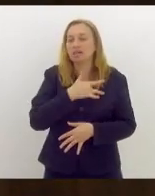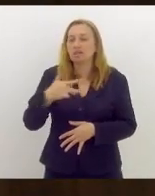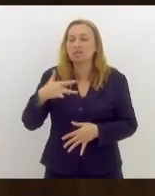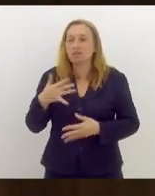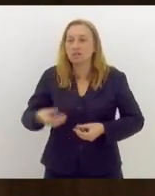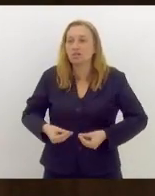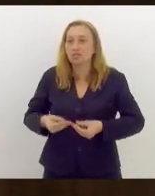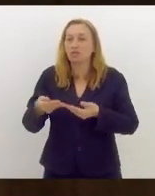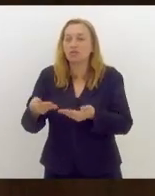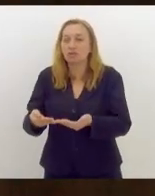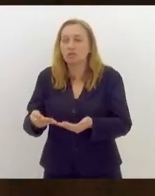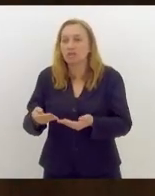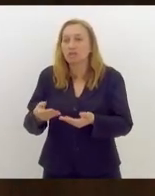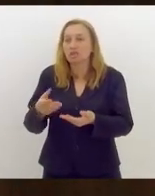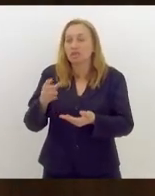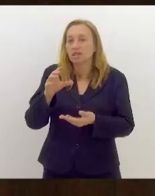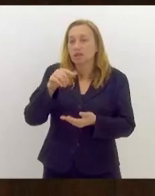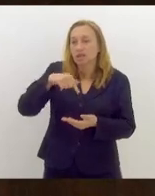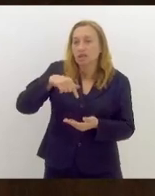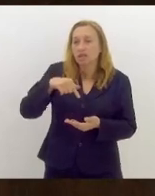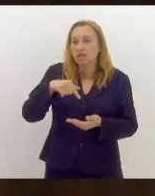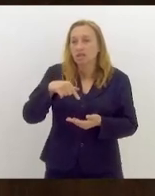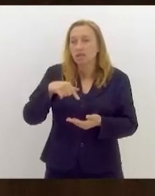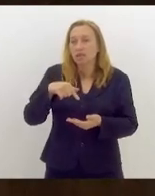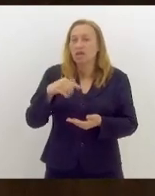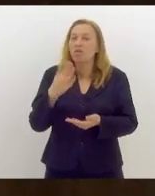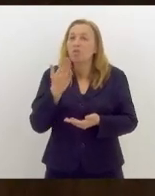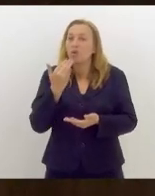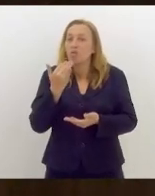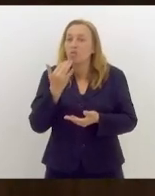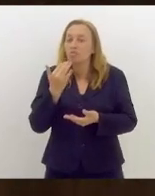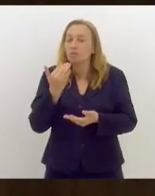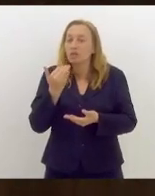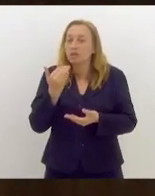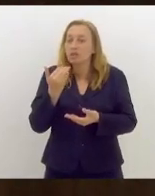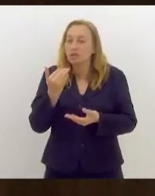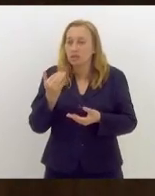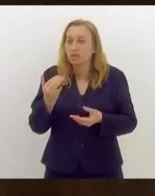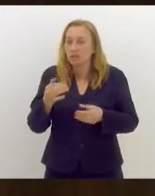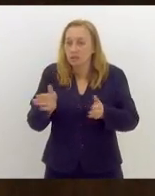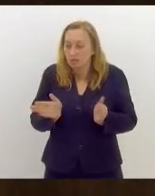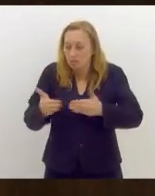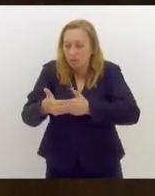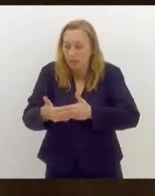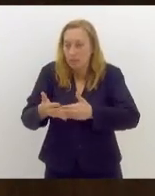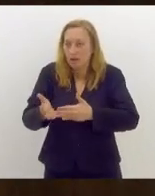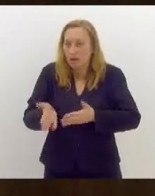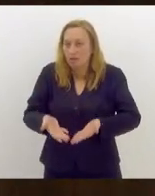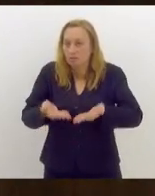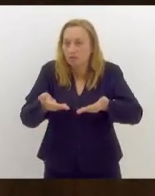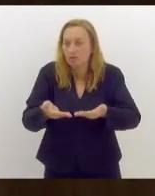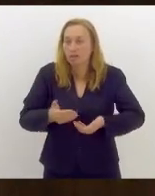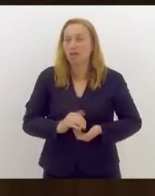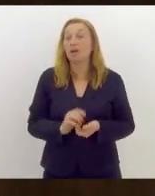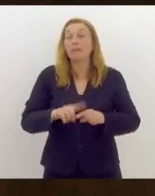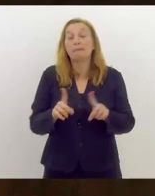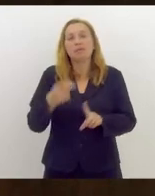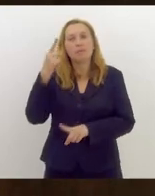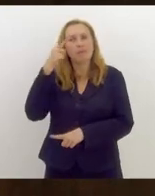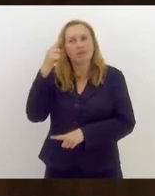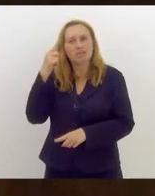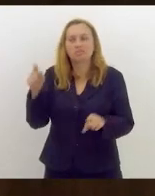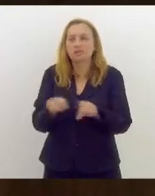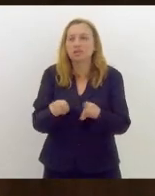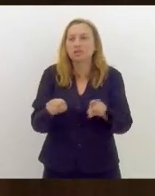fornecimento é de quem tinha alguns alimentos obviamente não servem para botar ali na compostagem mas pensamos